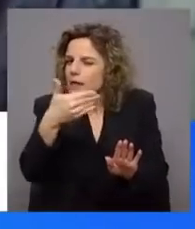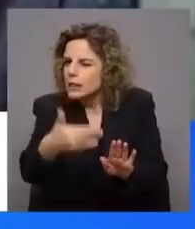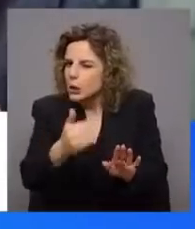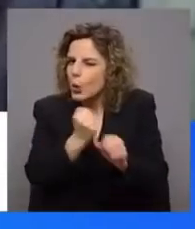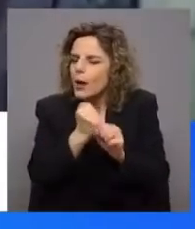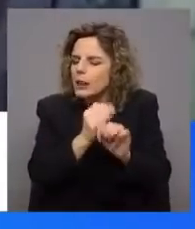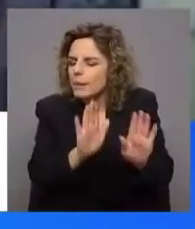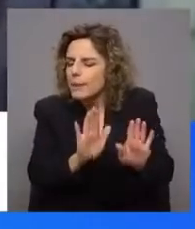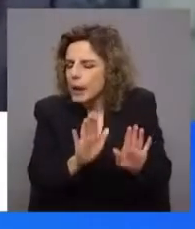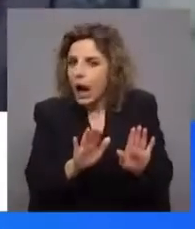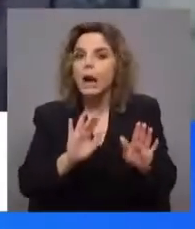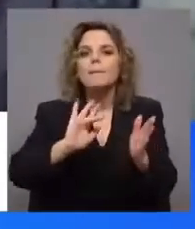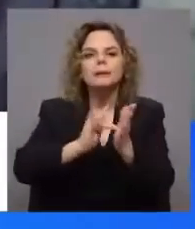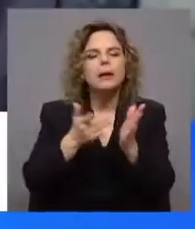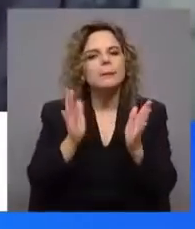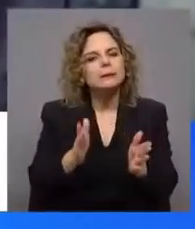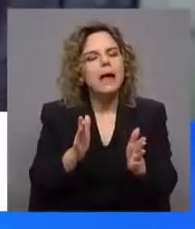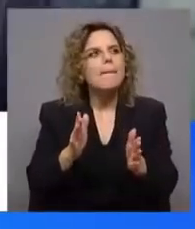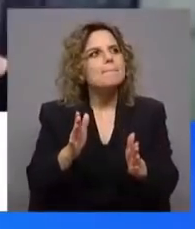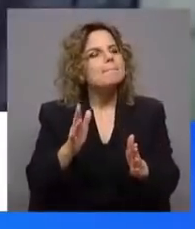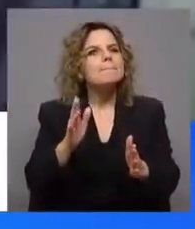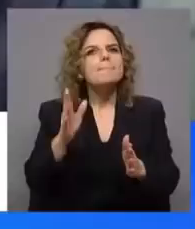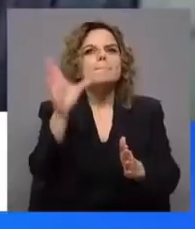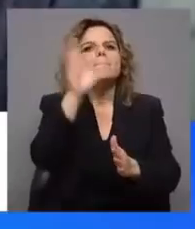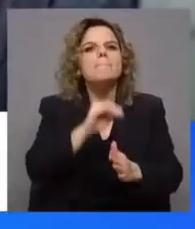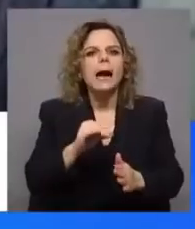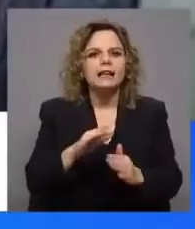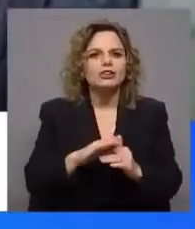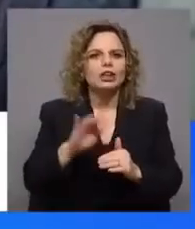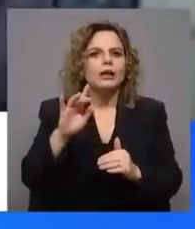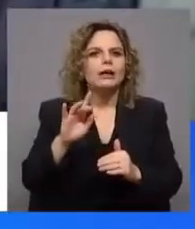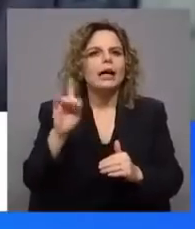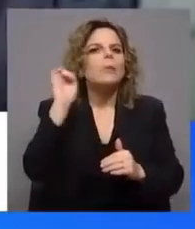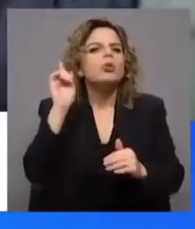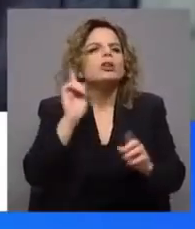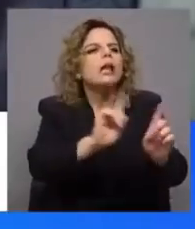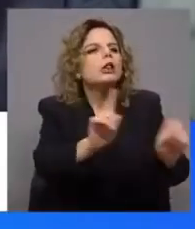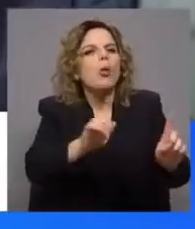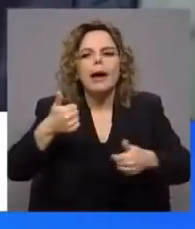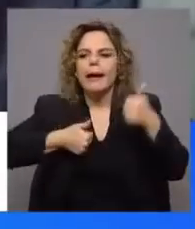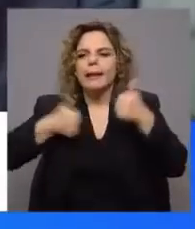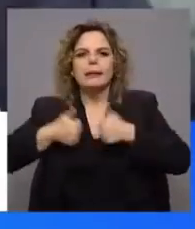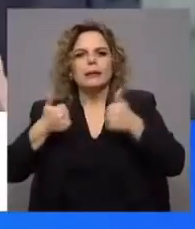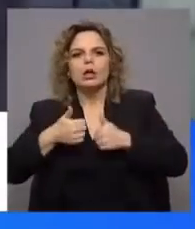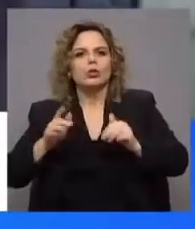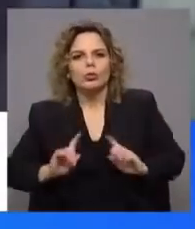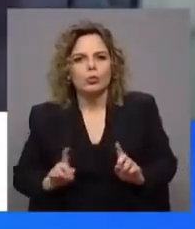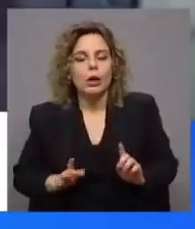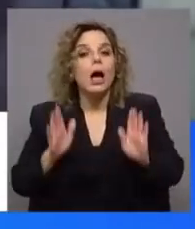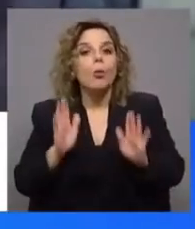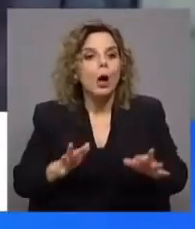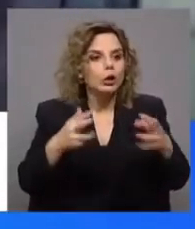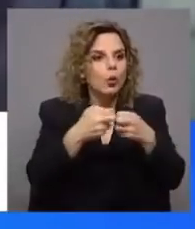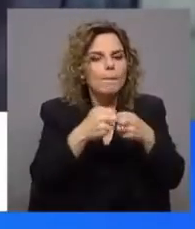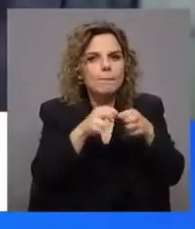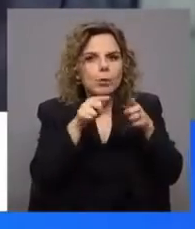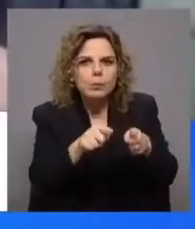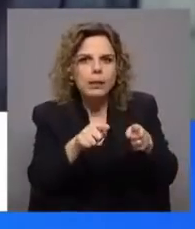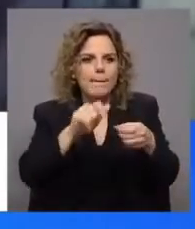precisa ser mais, importante do que qualquer candidatura. Quando a gente começar a resolver o problema